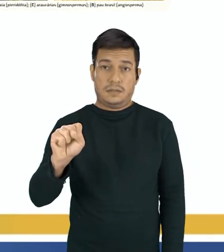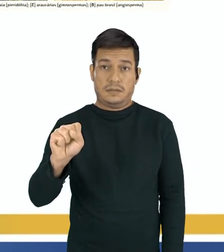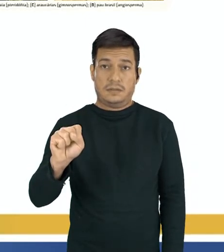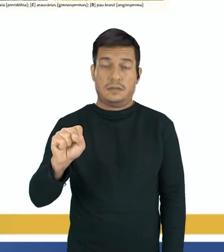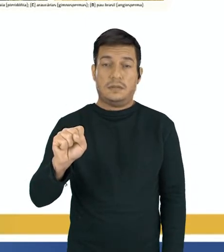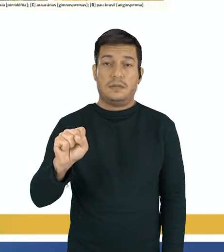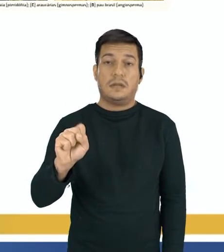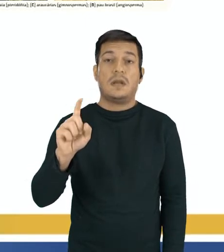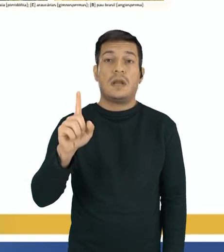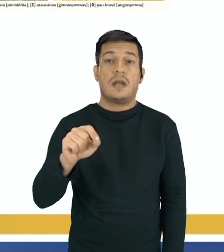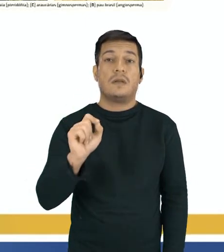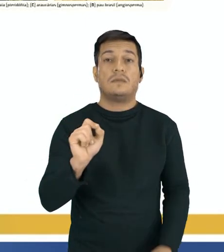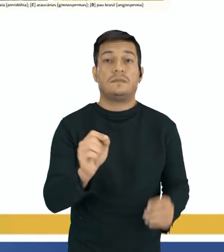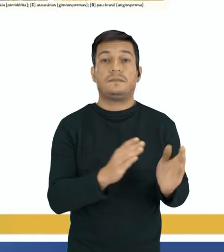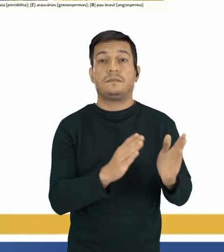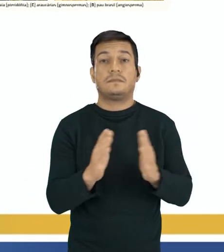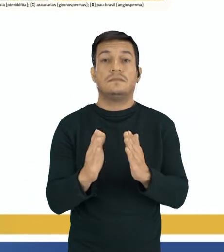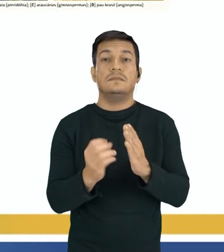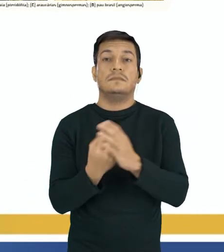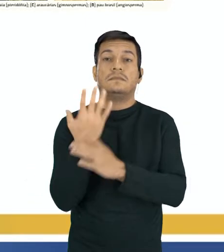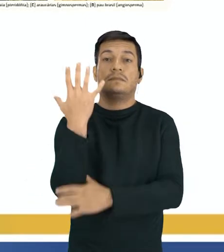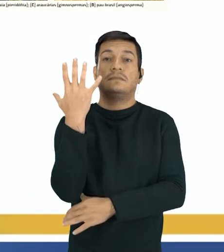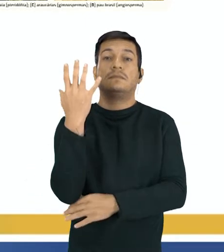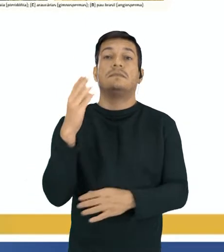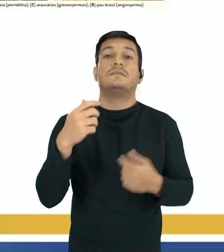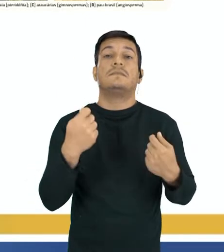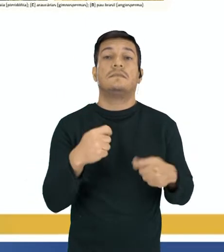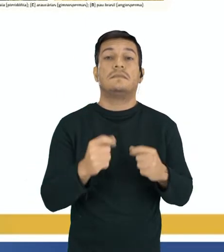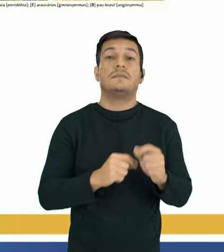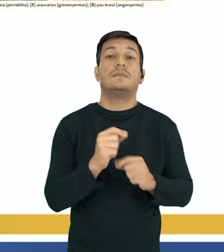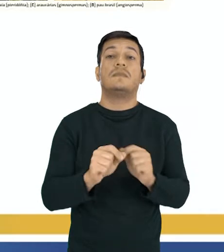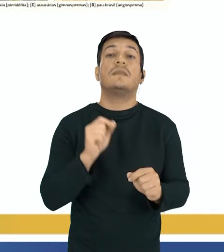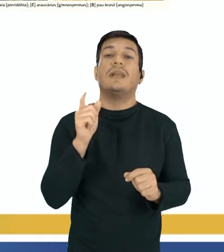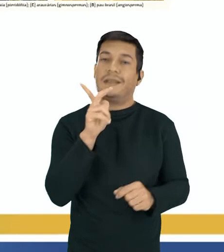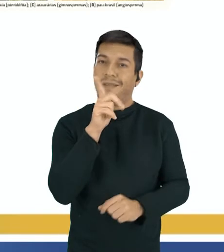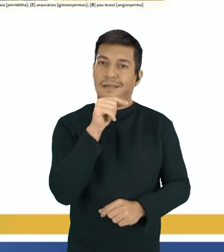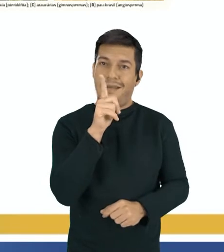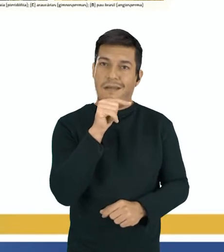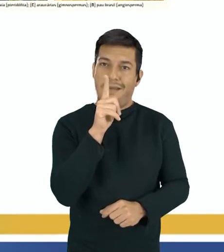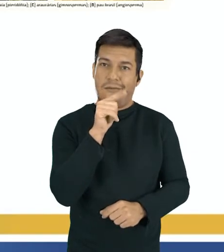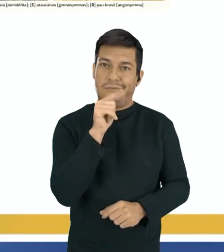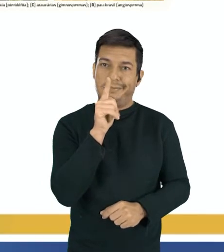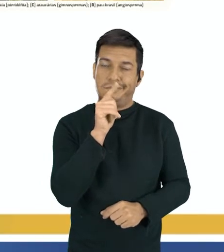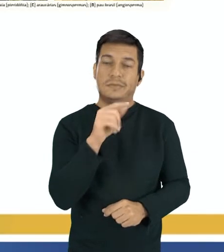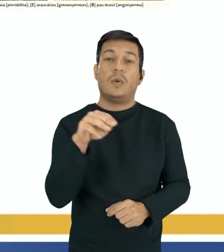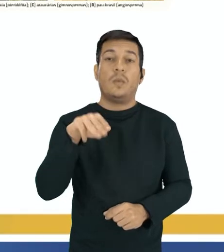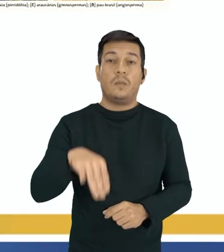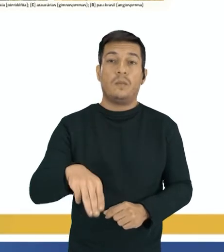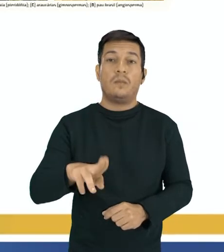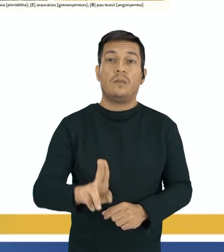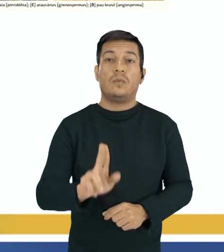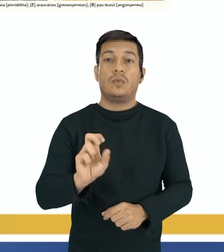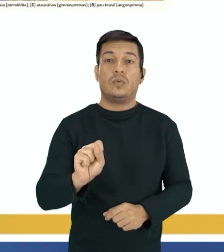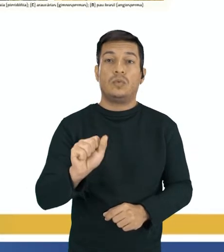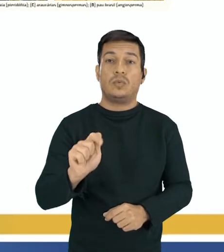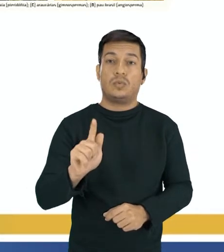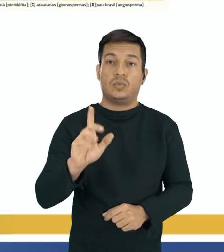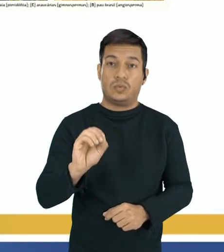musgos, essa etapa de reprodução ela é dependente da água. Então, os musgos, para que